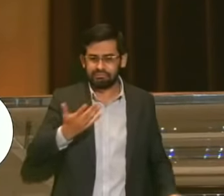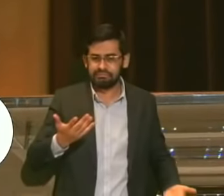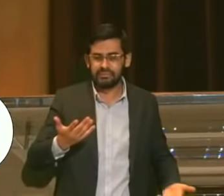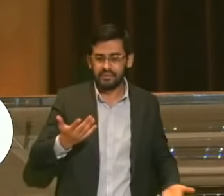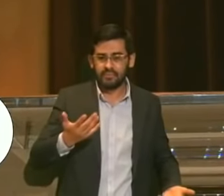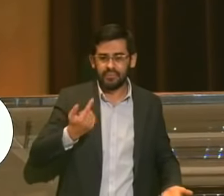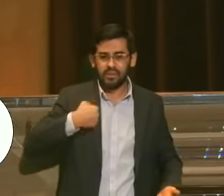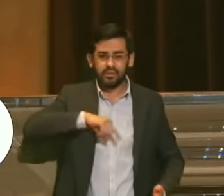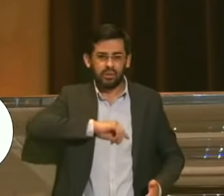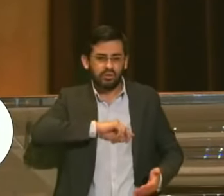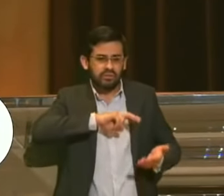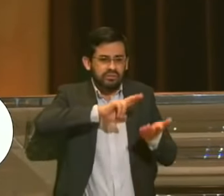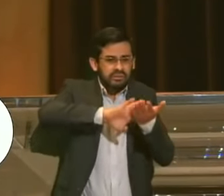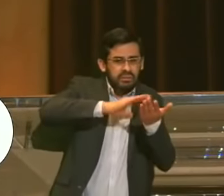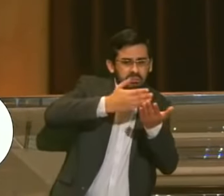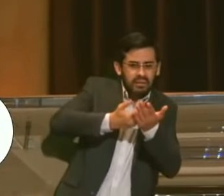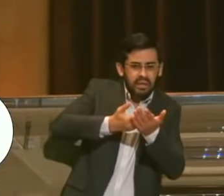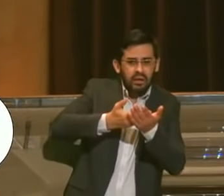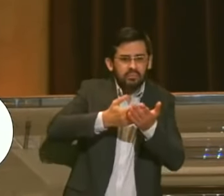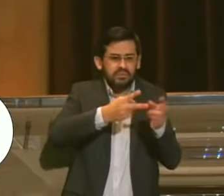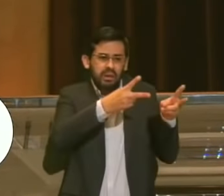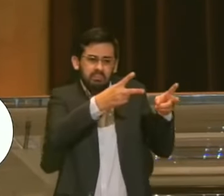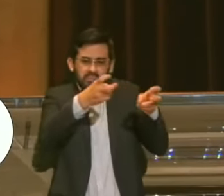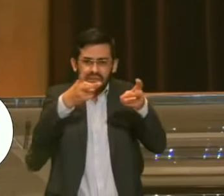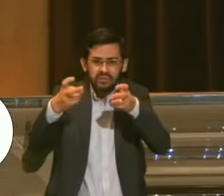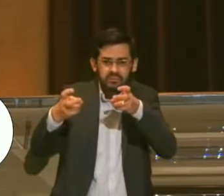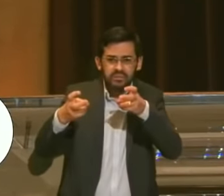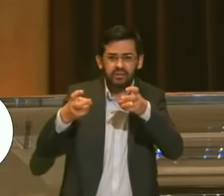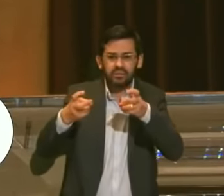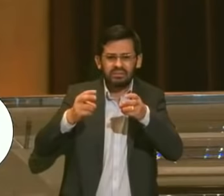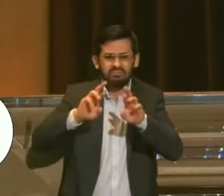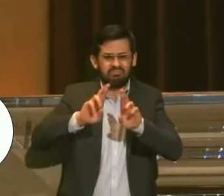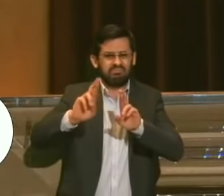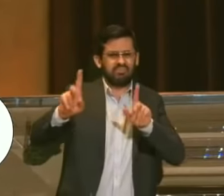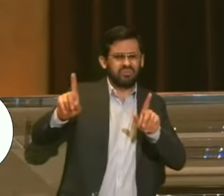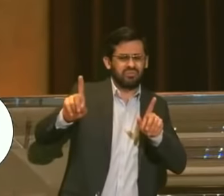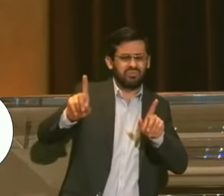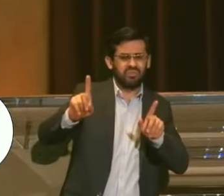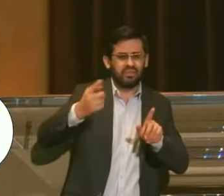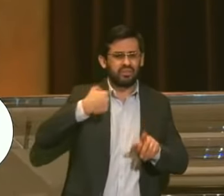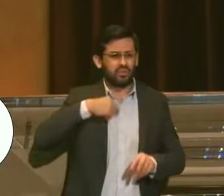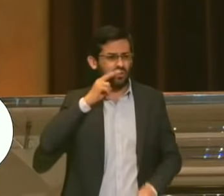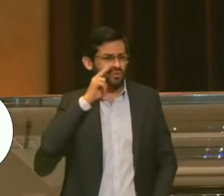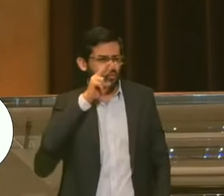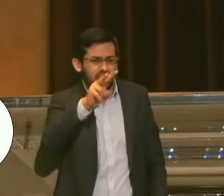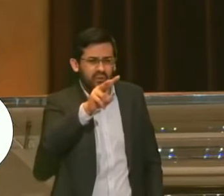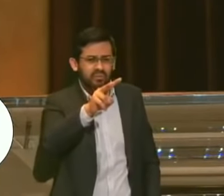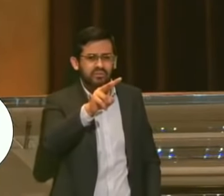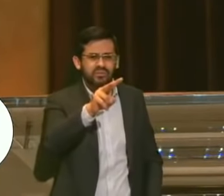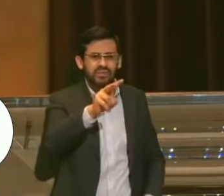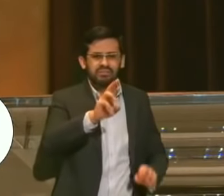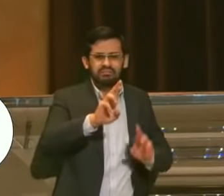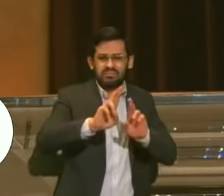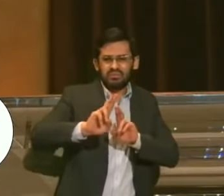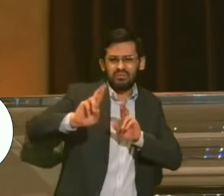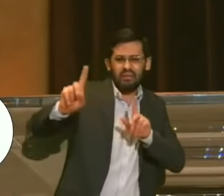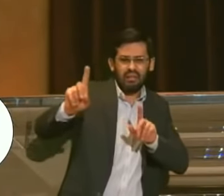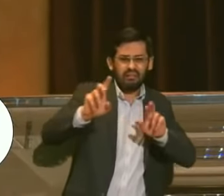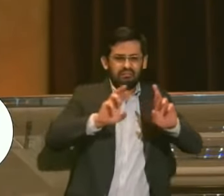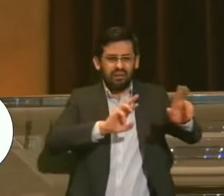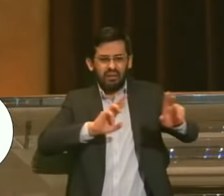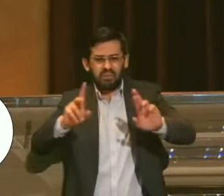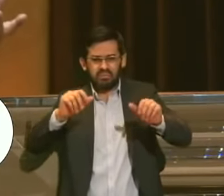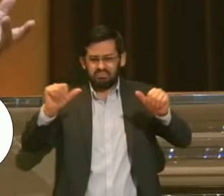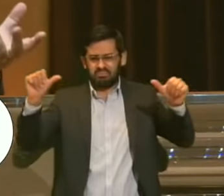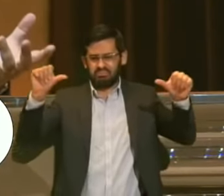A gente interpreta a intenção das pessoas, a gente enxerga a realidade numa perspectiva